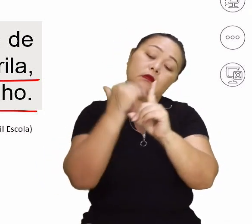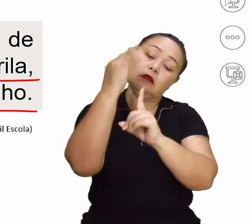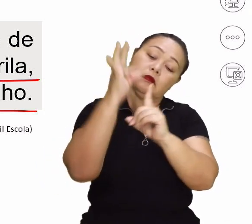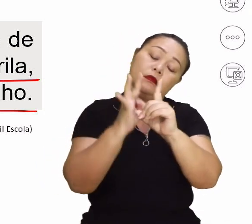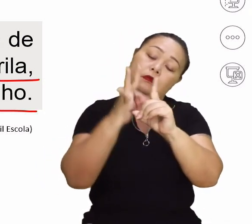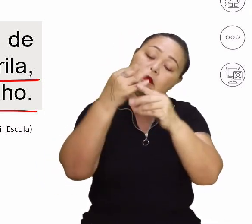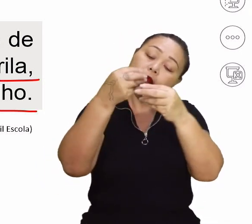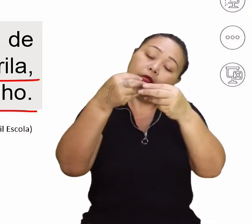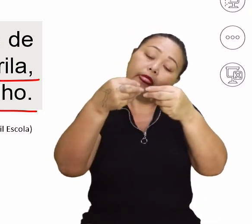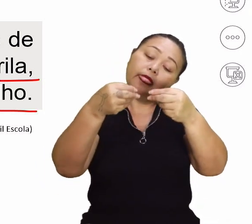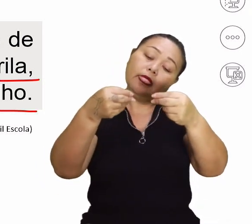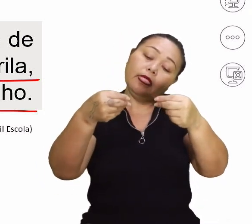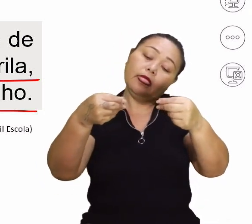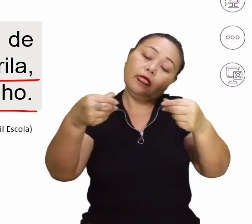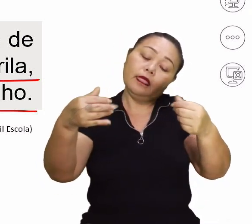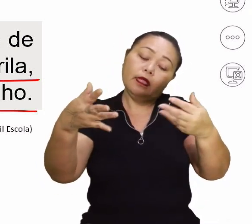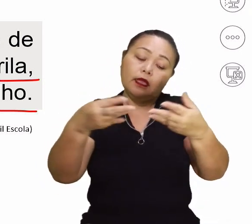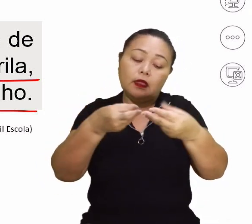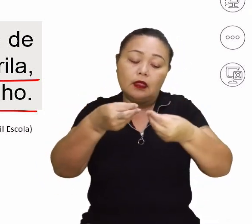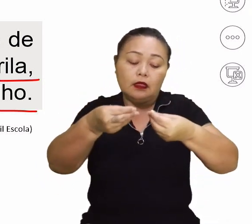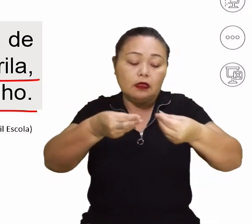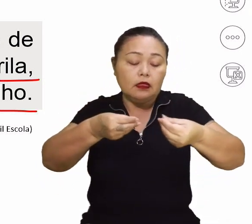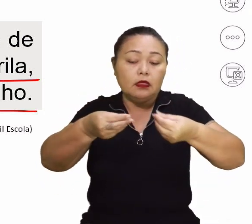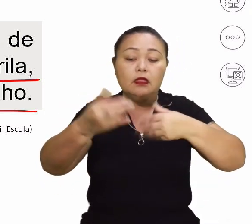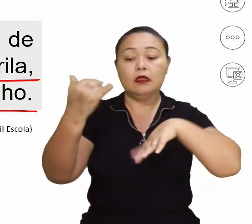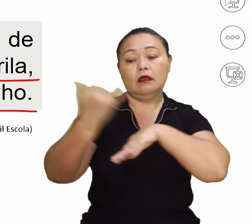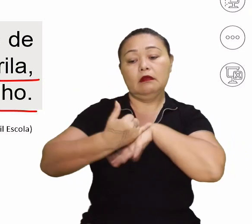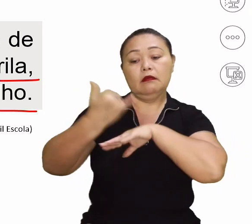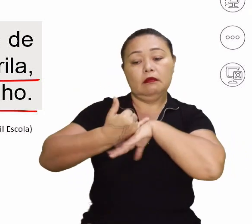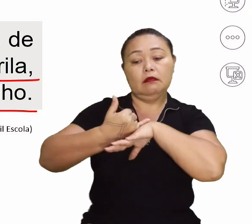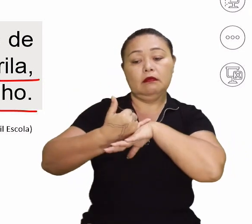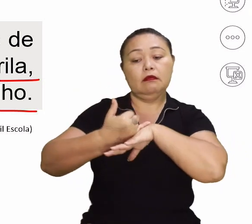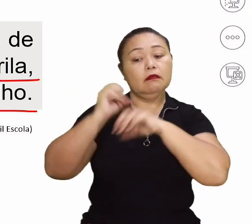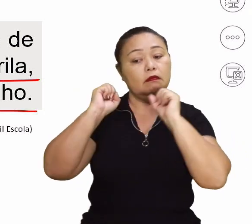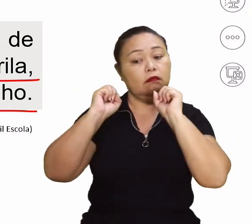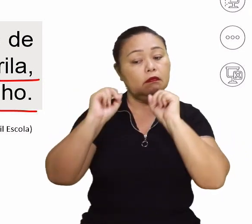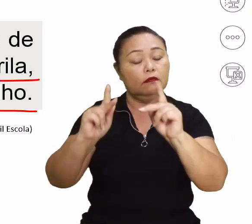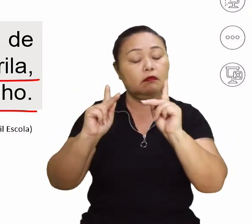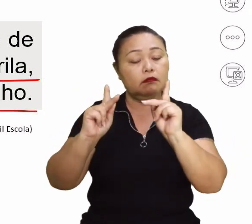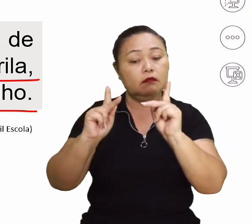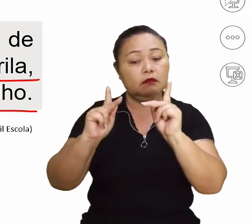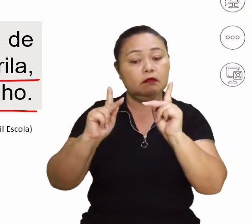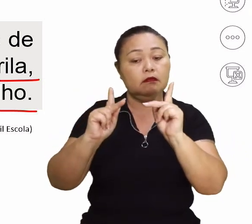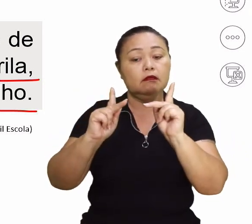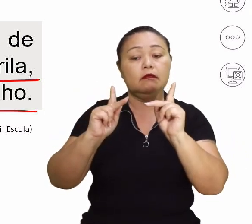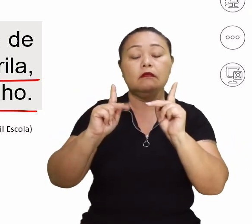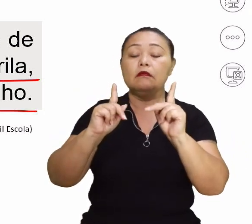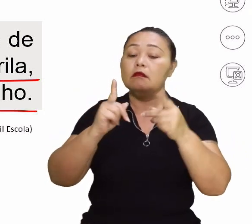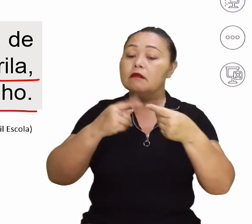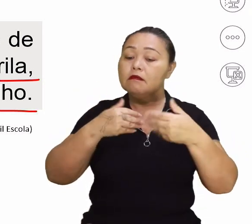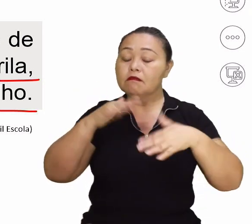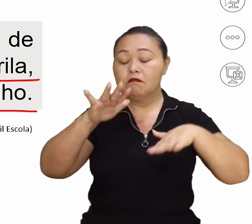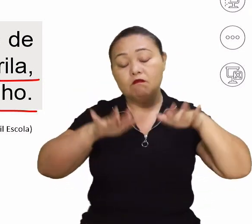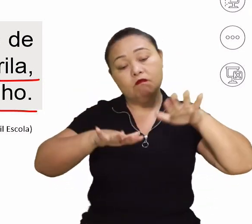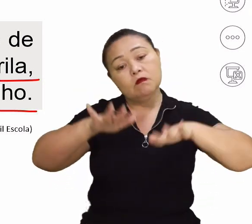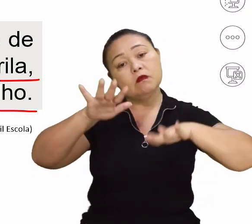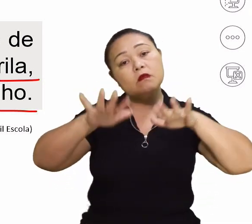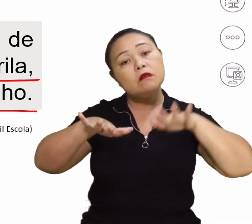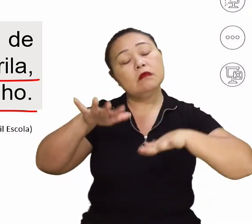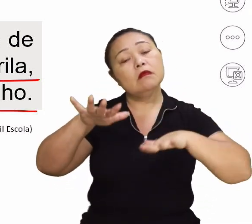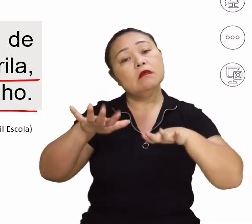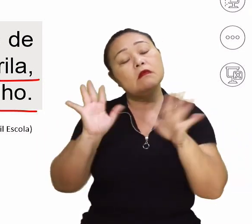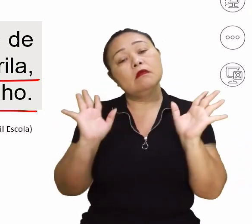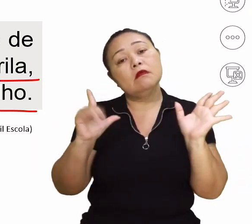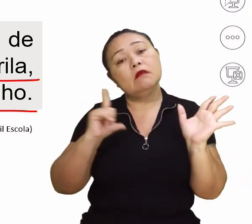ele derrete e fica em forma metálica, ok? Ele está, às vezes,